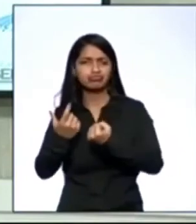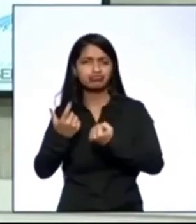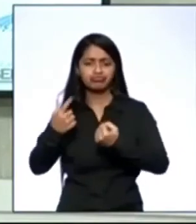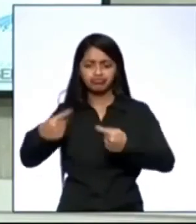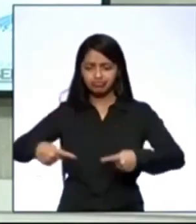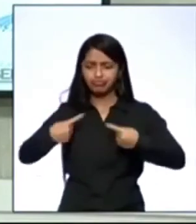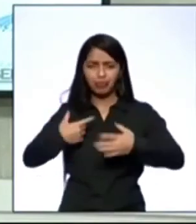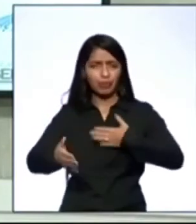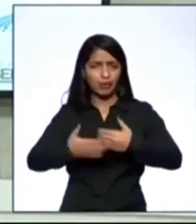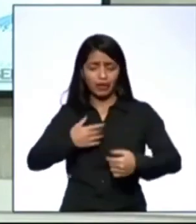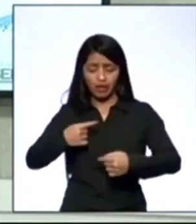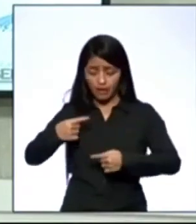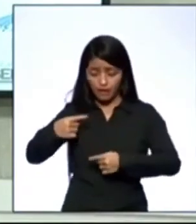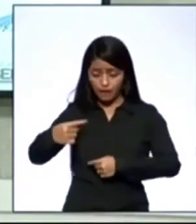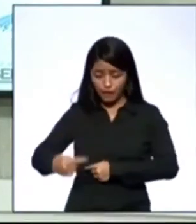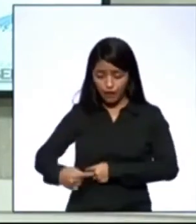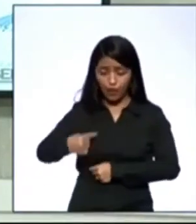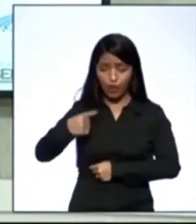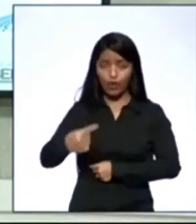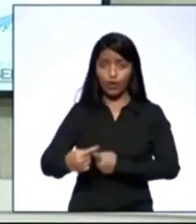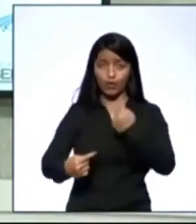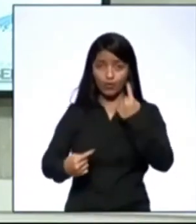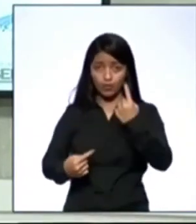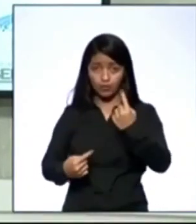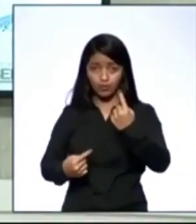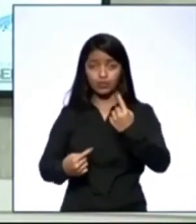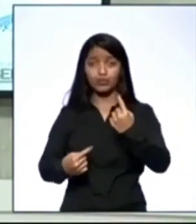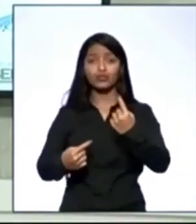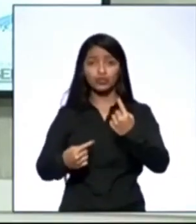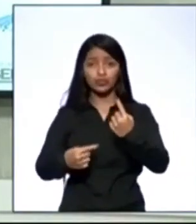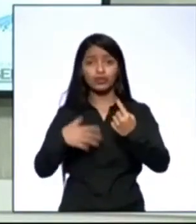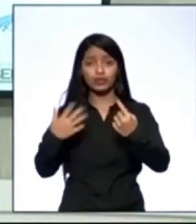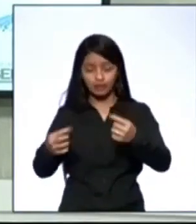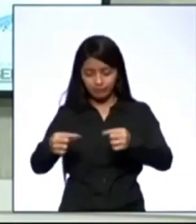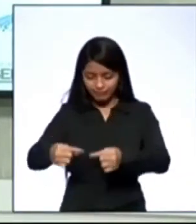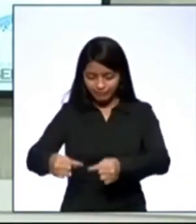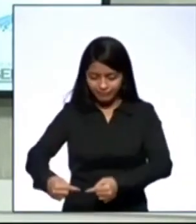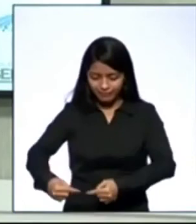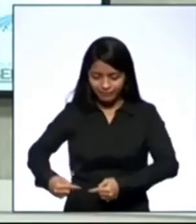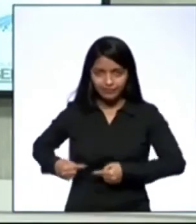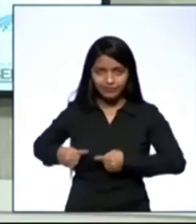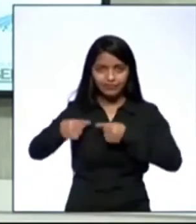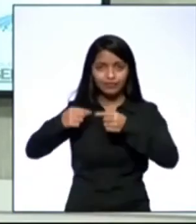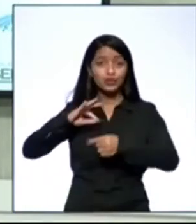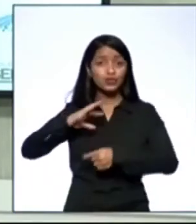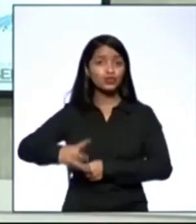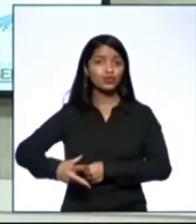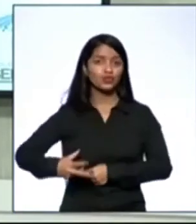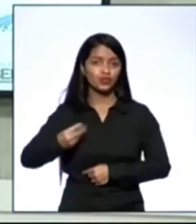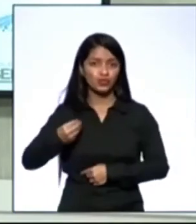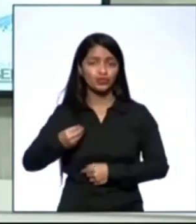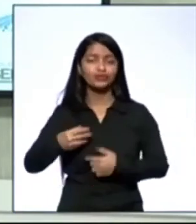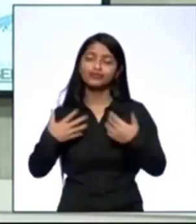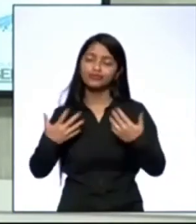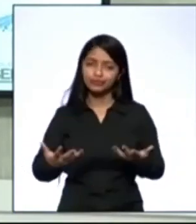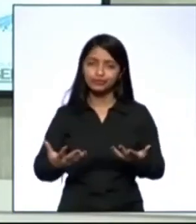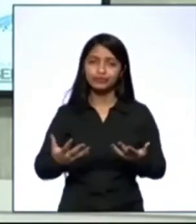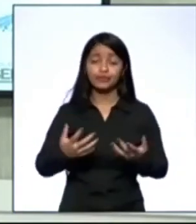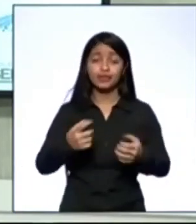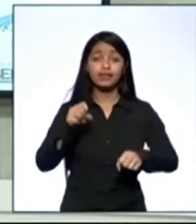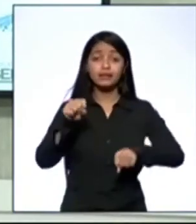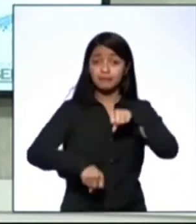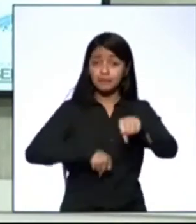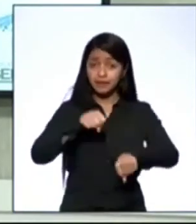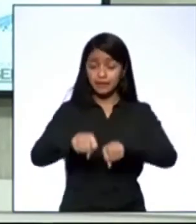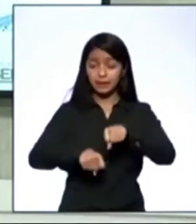volta rolando no chão, o seu eixo acaba transladando o seu perímetro. Então, se a bicicleta tem a roda